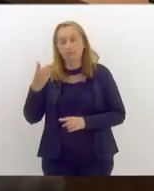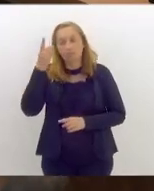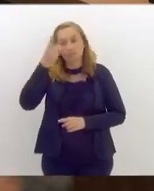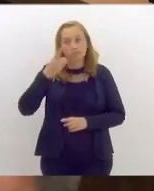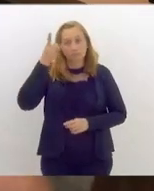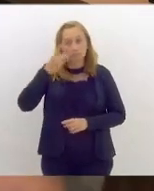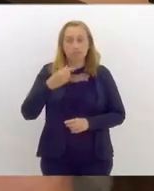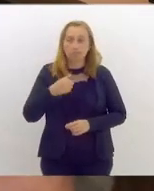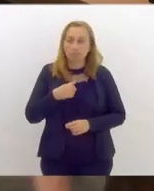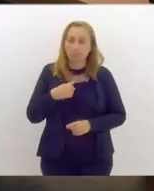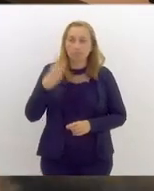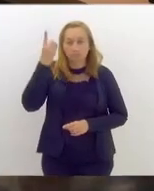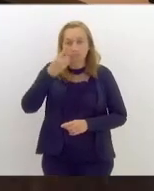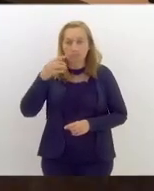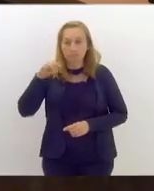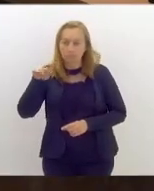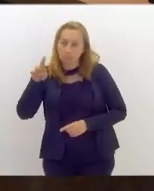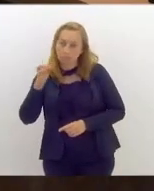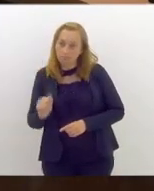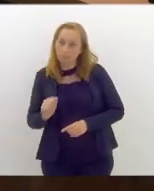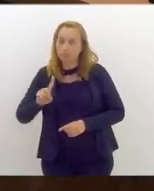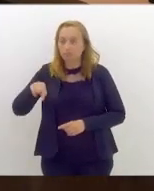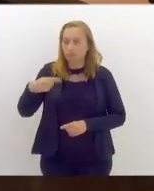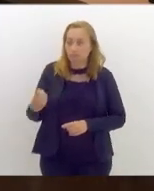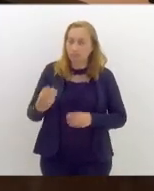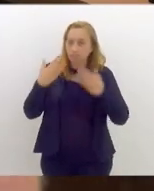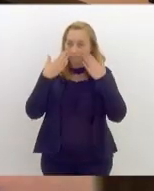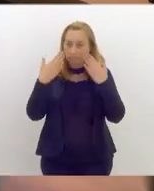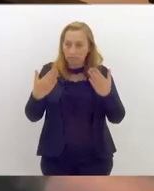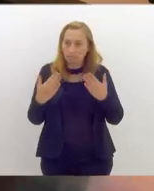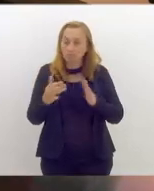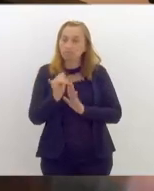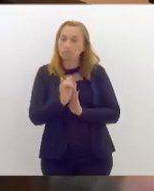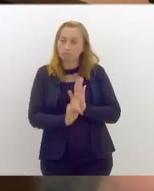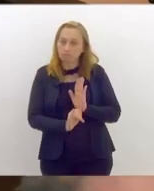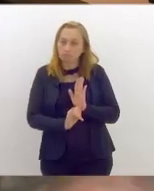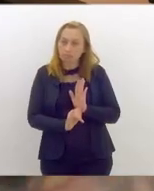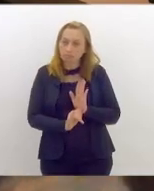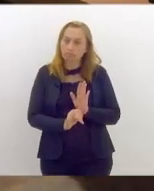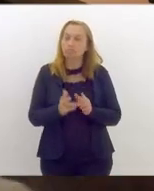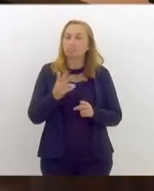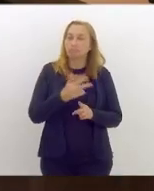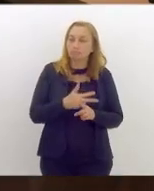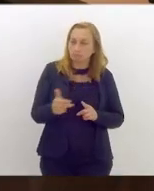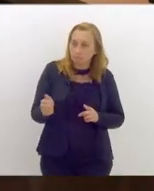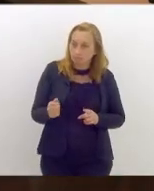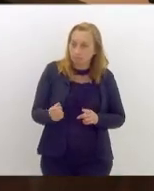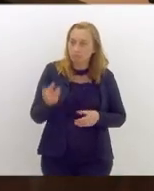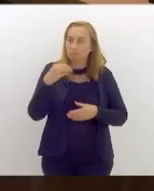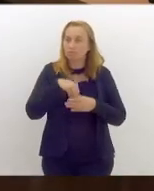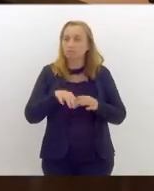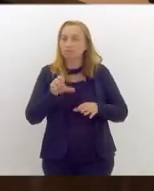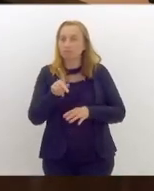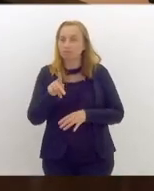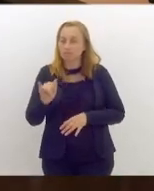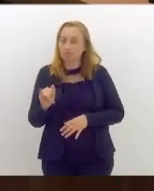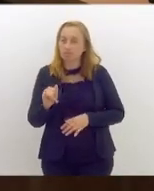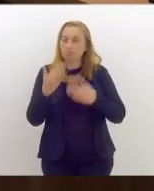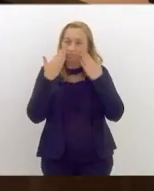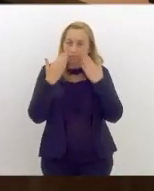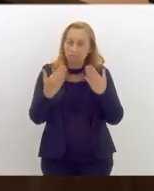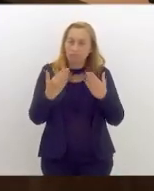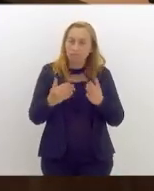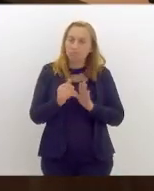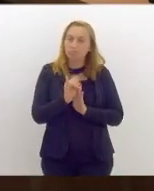e o deputado da Jandira depois da apresentação do relatório que foi vencido dentro da CPI nós